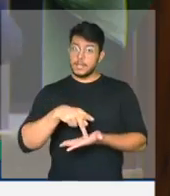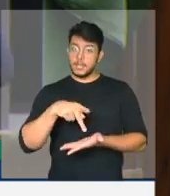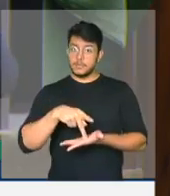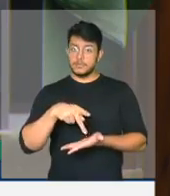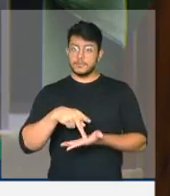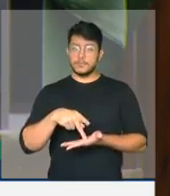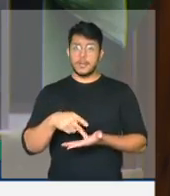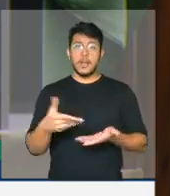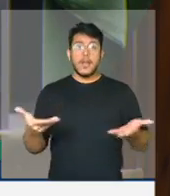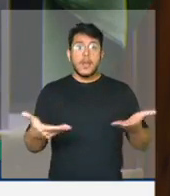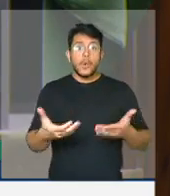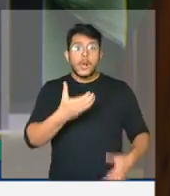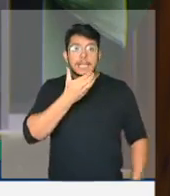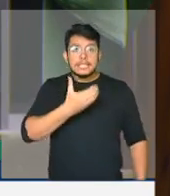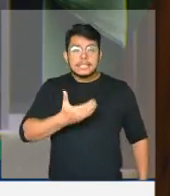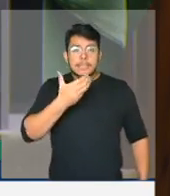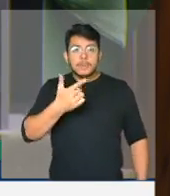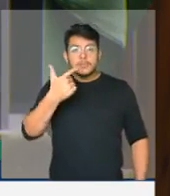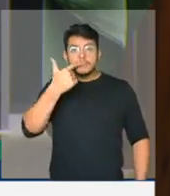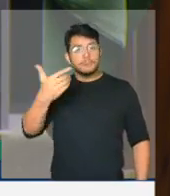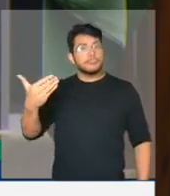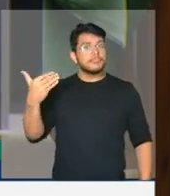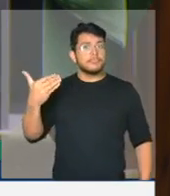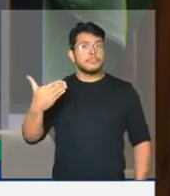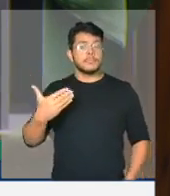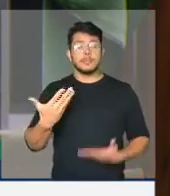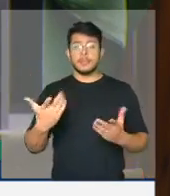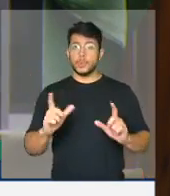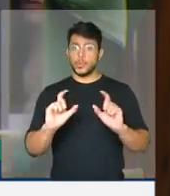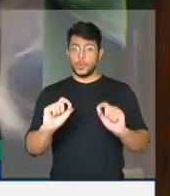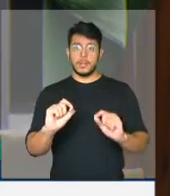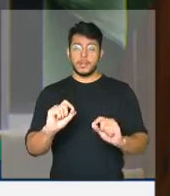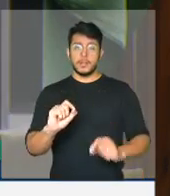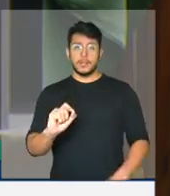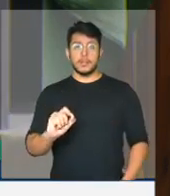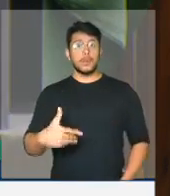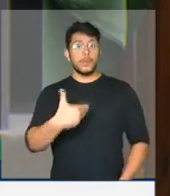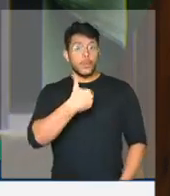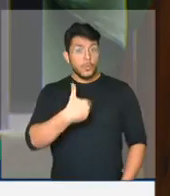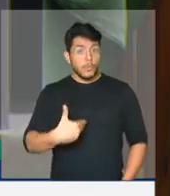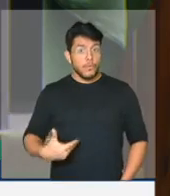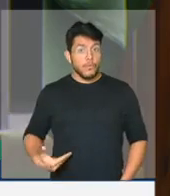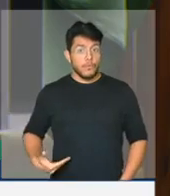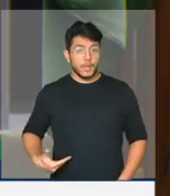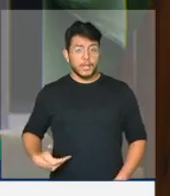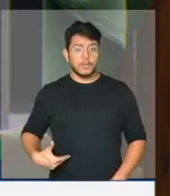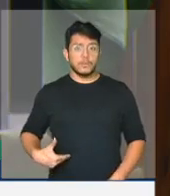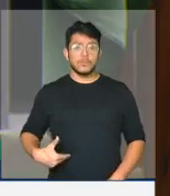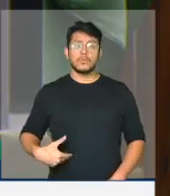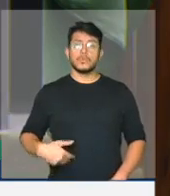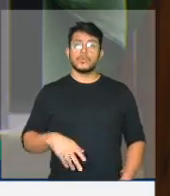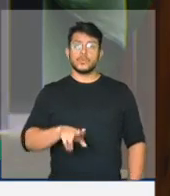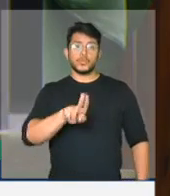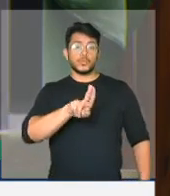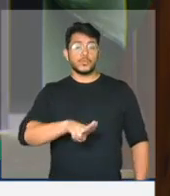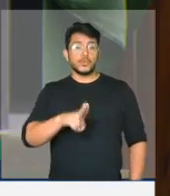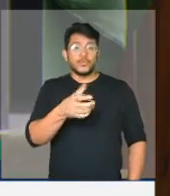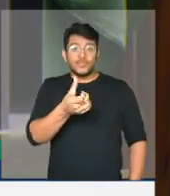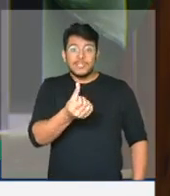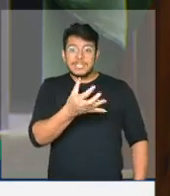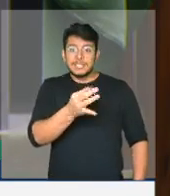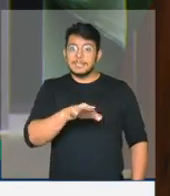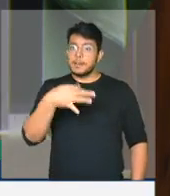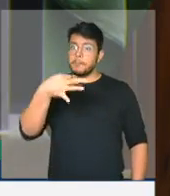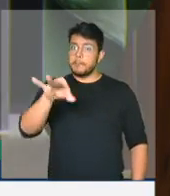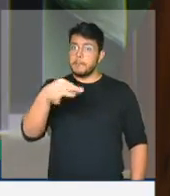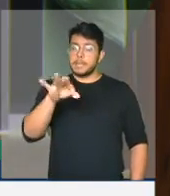de dezembro, o atual governo, com 60 páginas, dizendo que